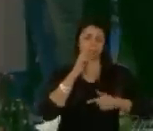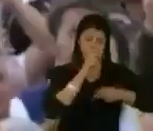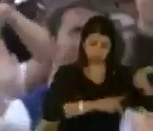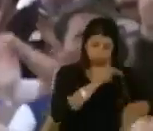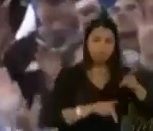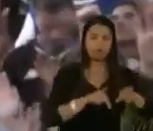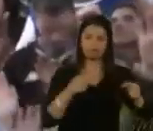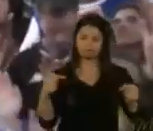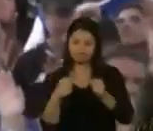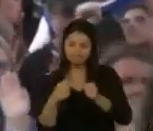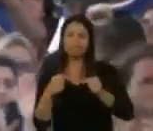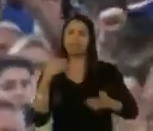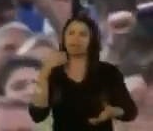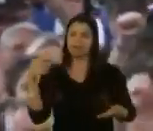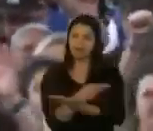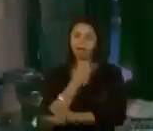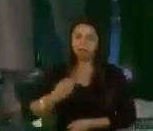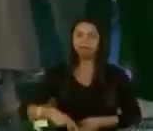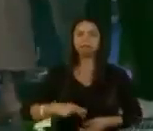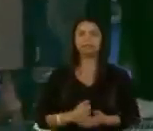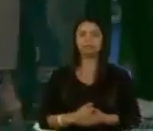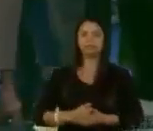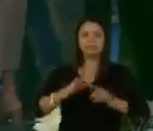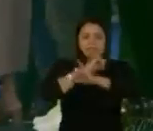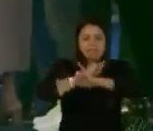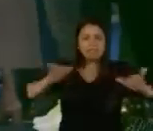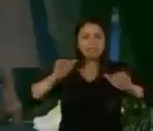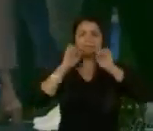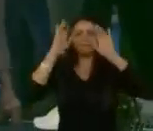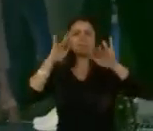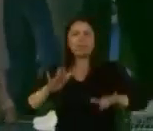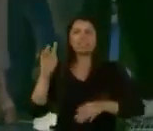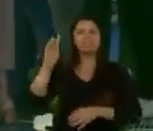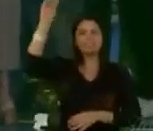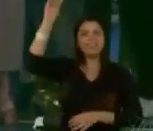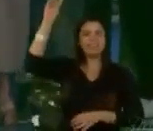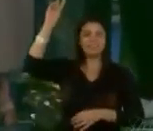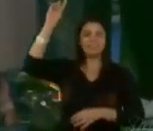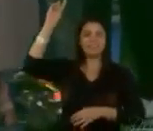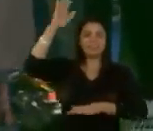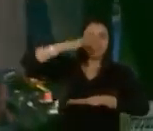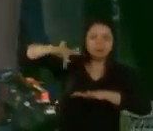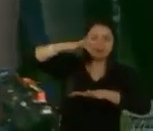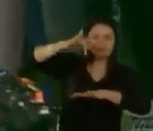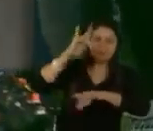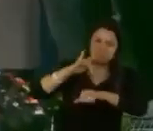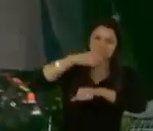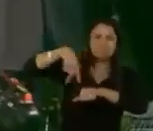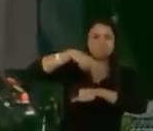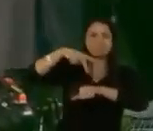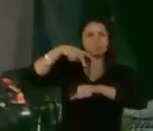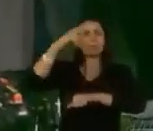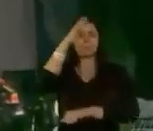estabelecida. Eu declaro a bênção de Deus sobre essa nação. Eu declaro que vai vir tempos